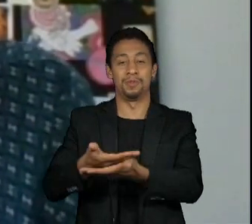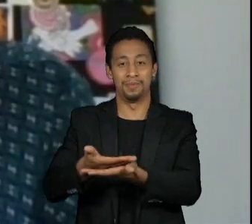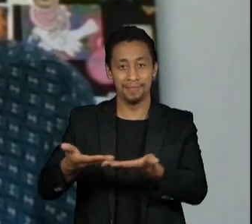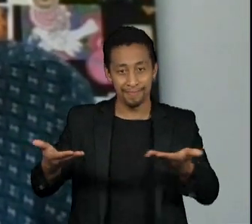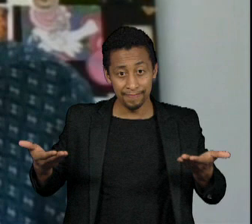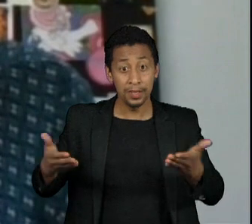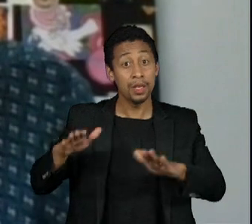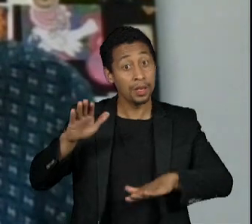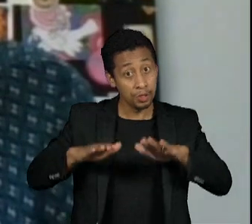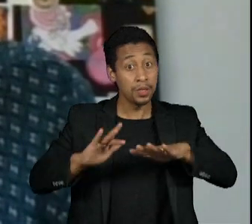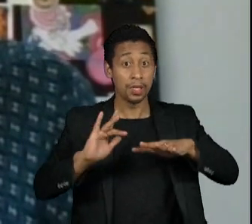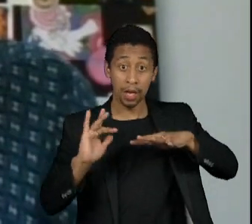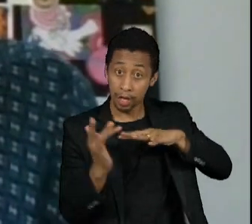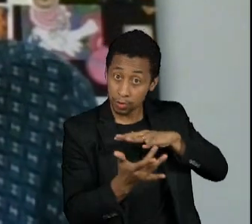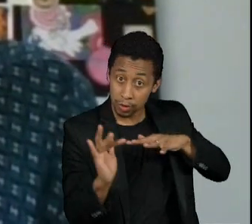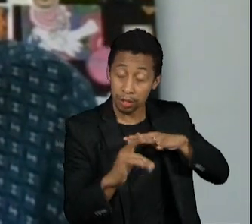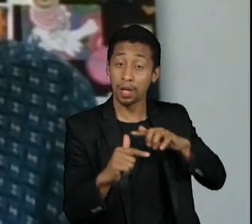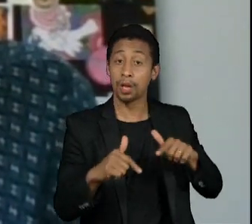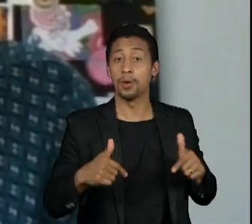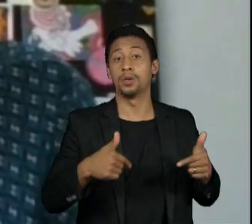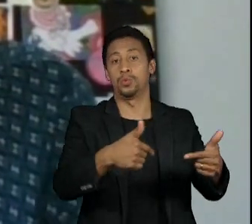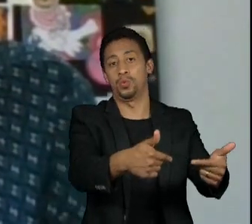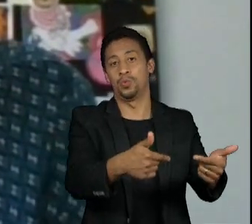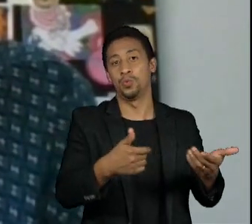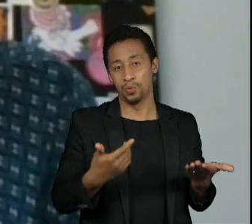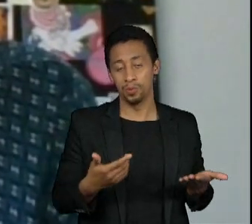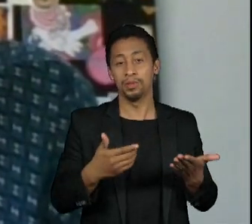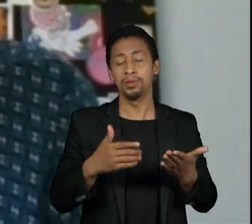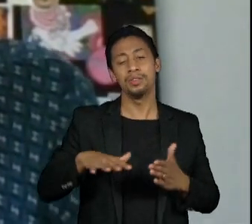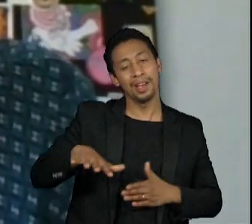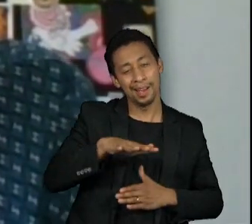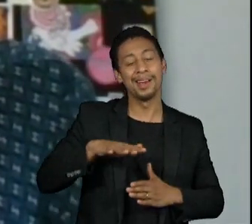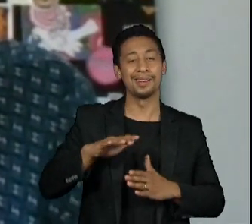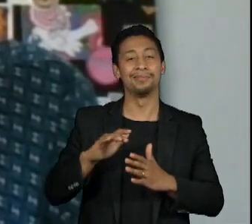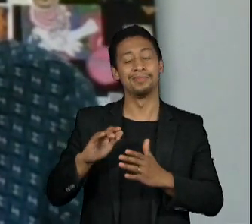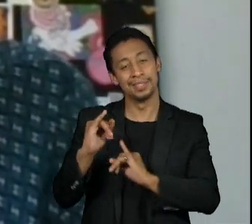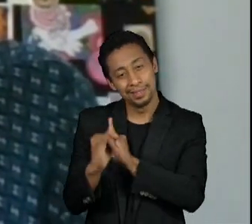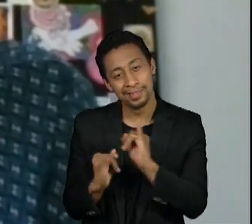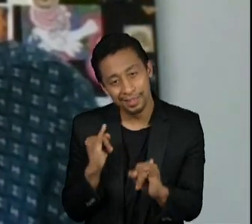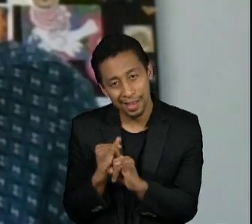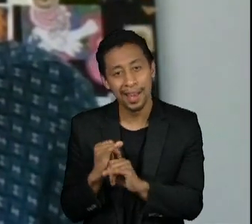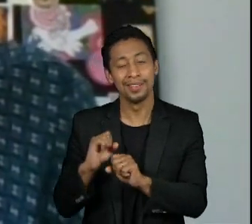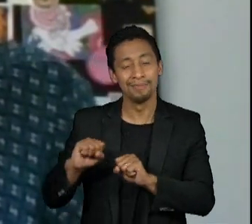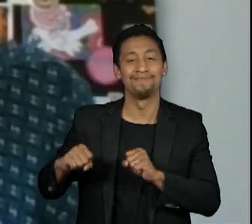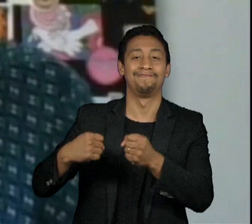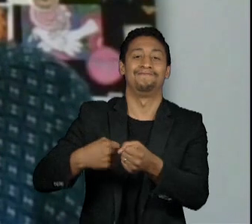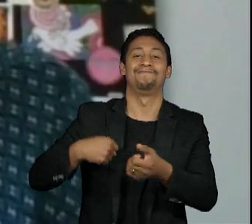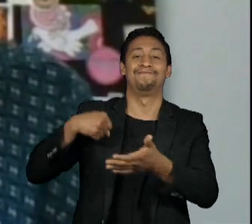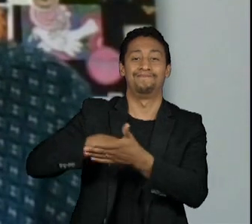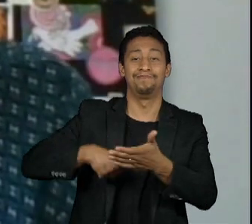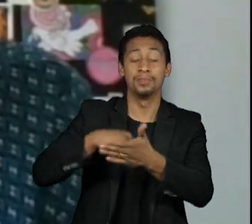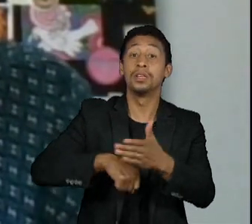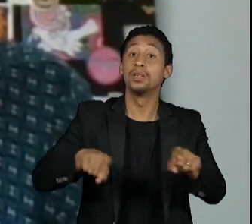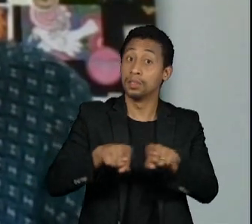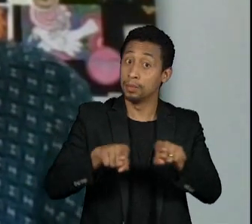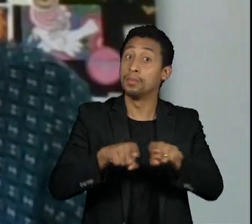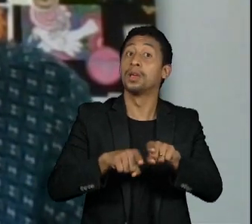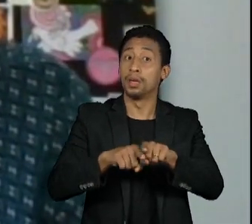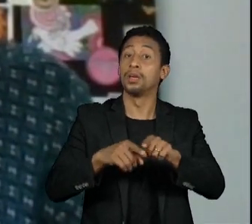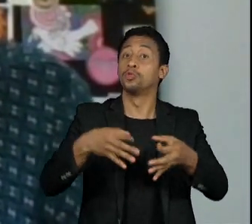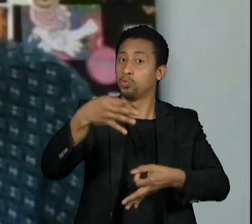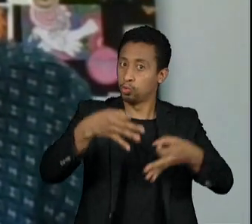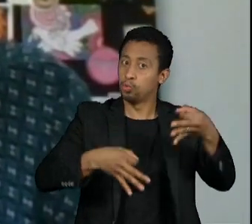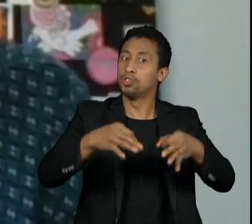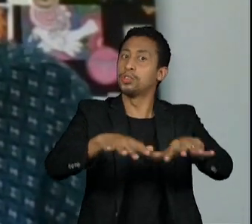nas redes sociais, em plataformas digitais, ou também em audiências públicas e espaços